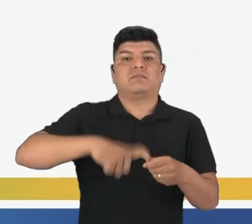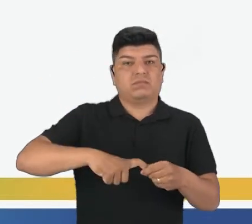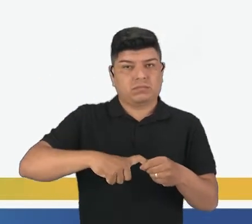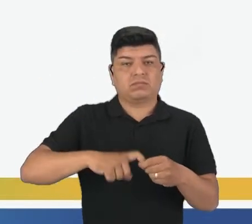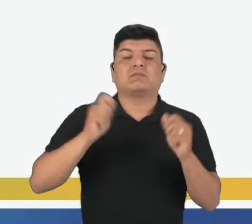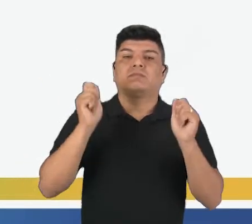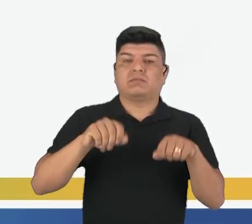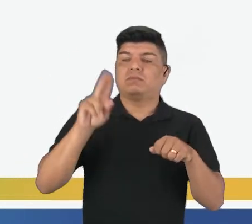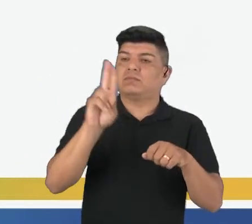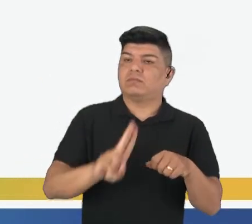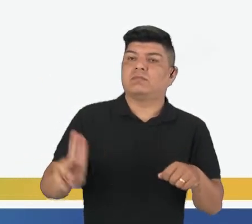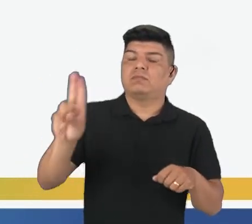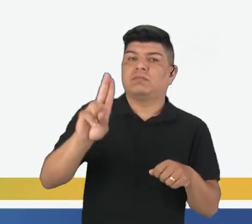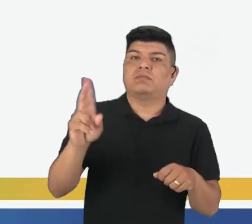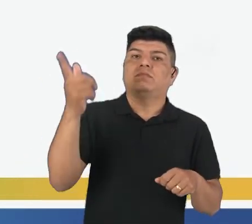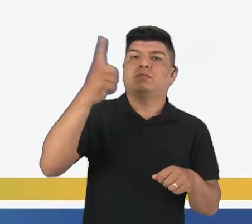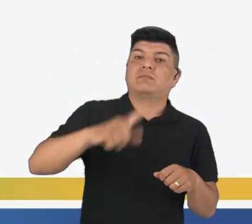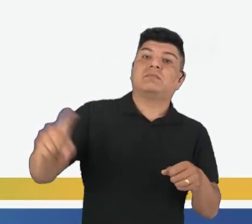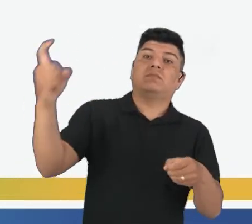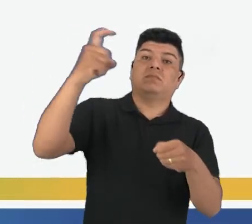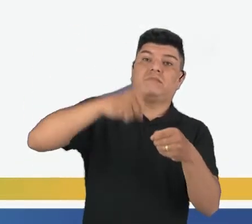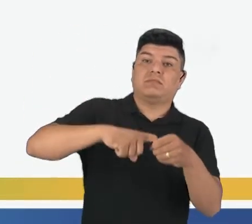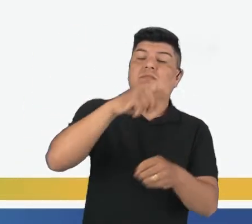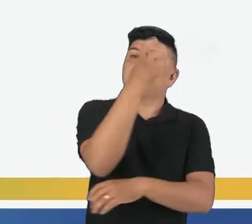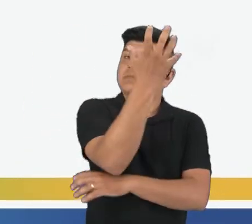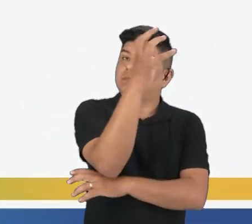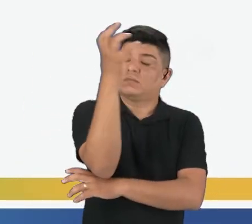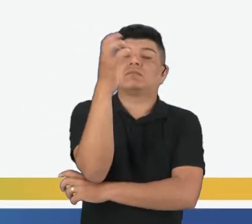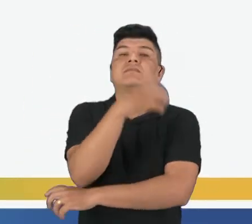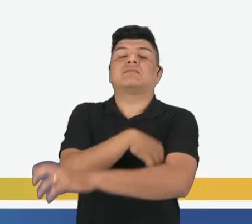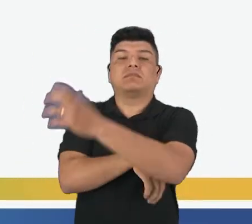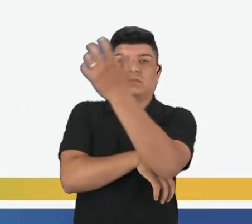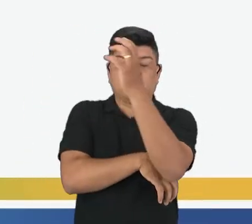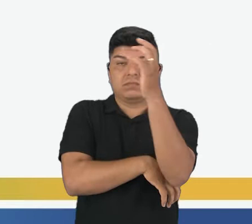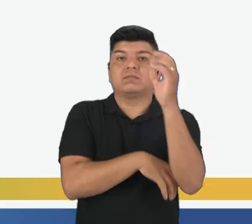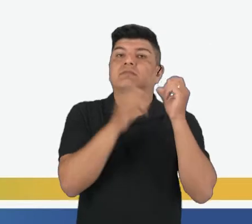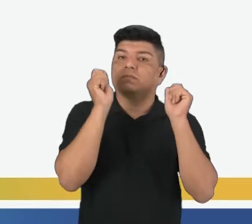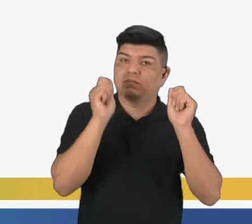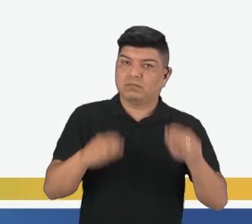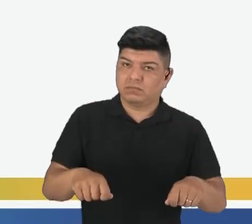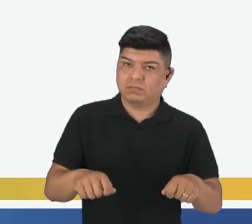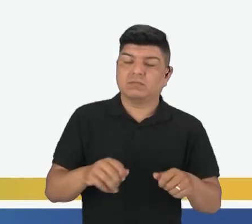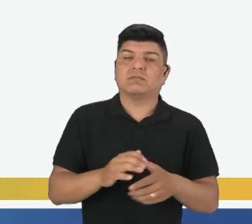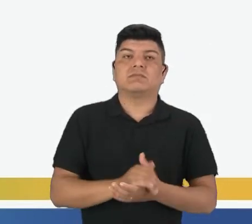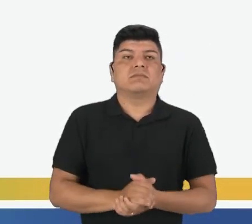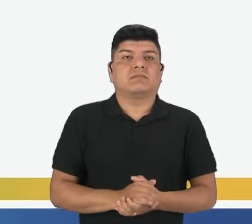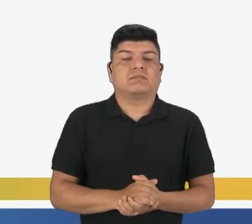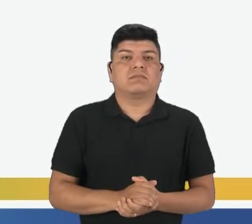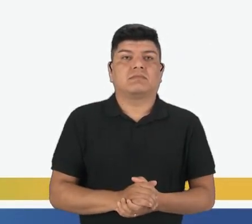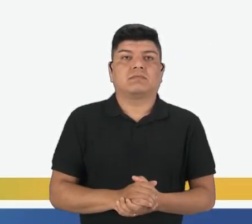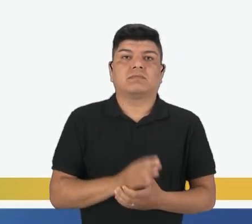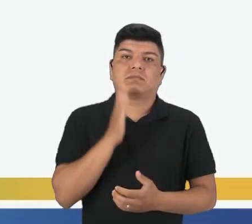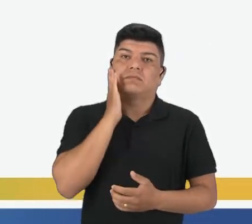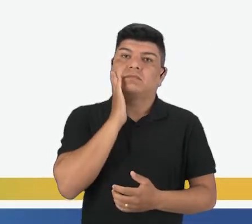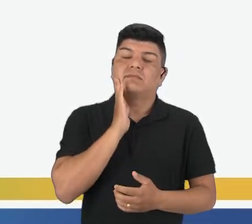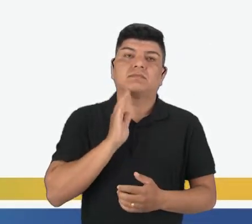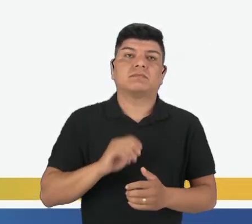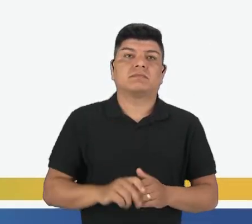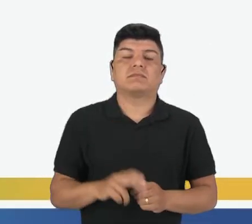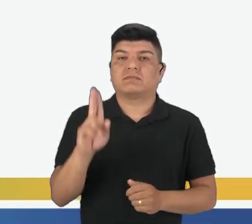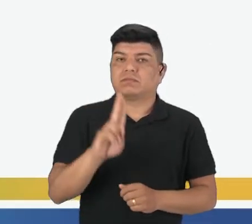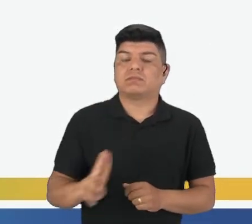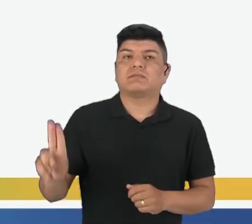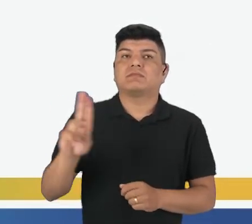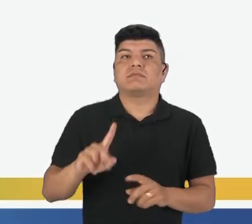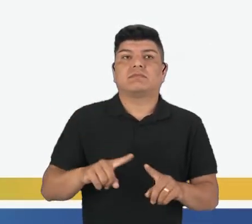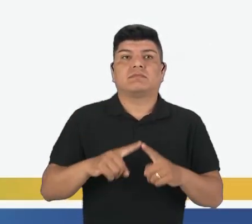elas podem sim, no curso da natureza, retornarem para a natureza. É